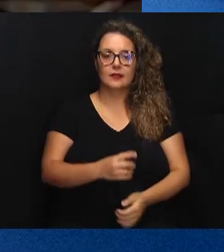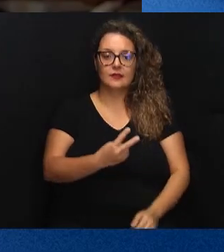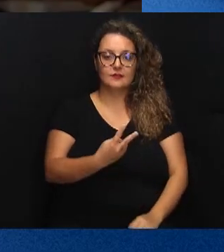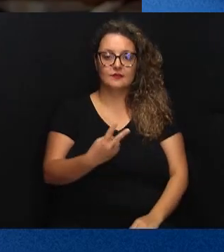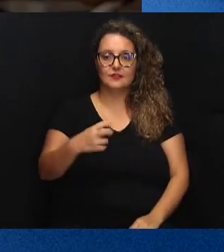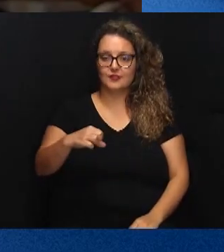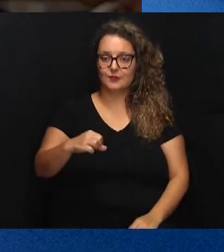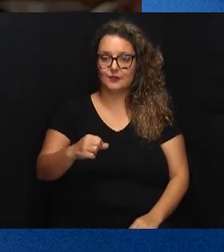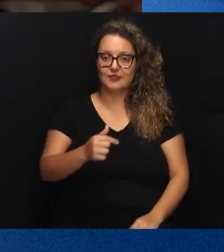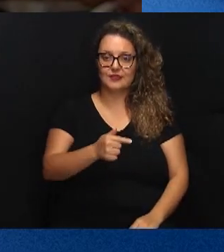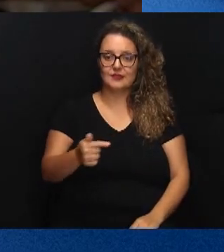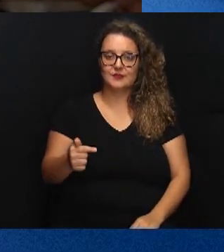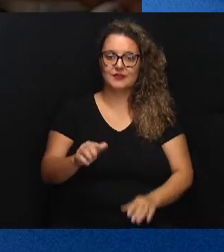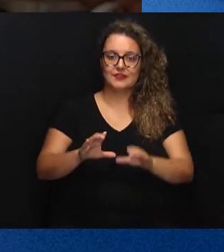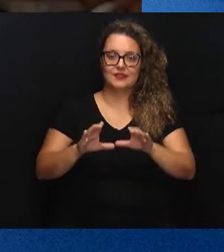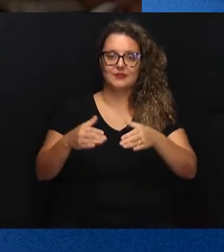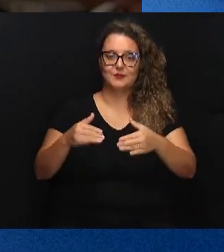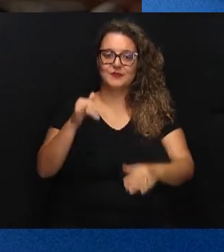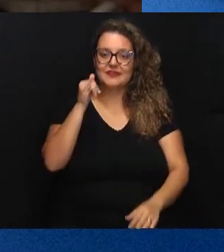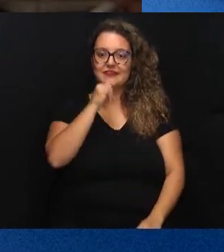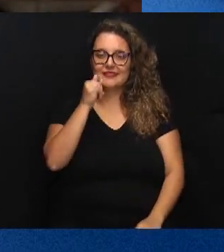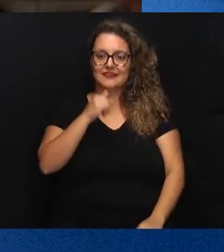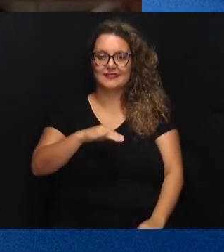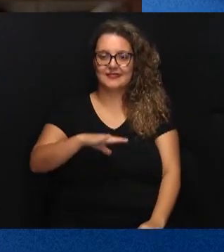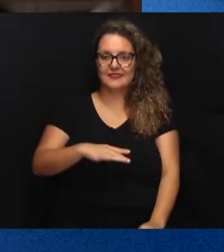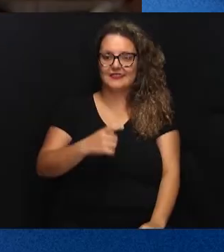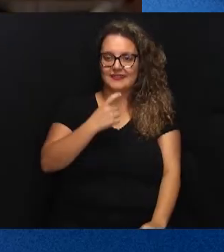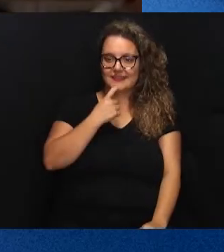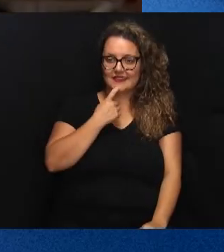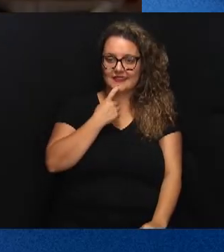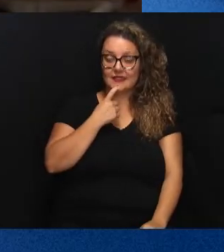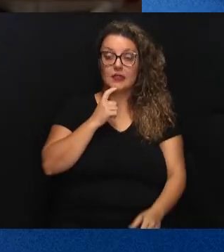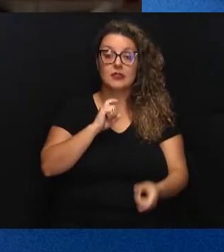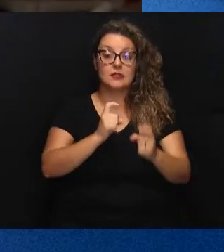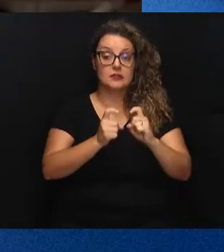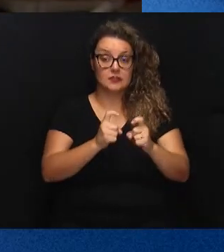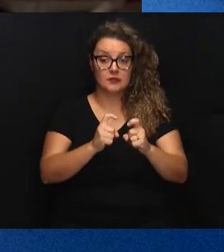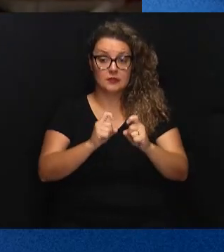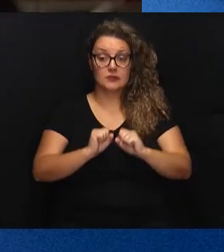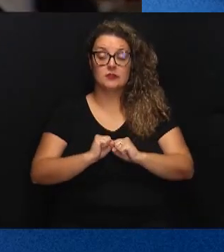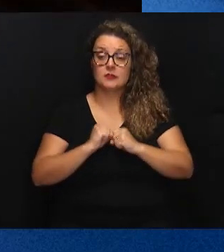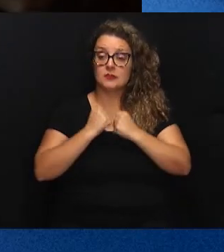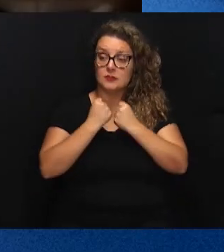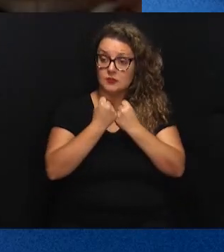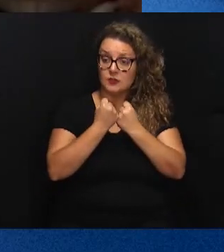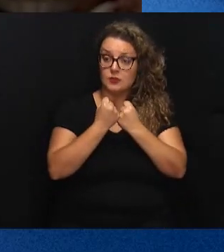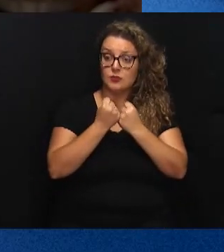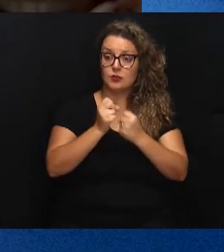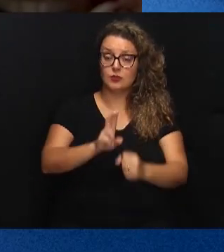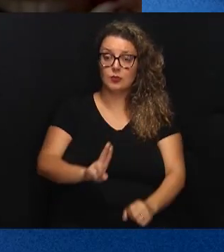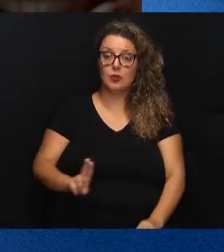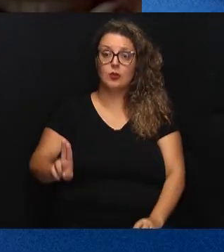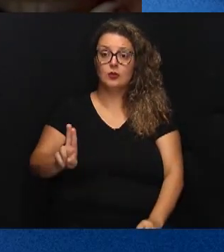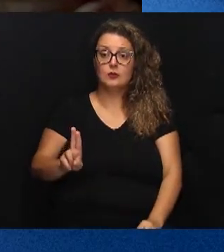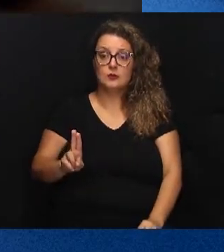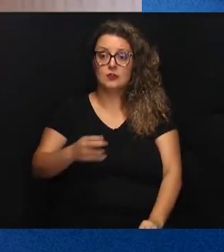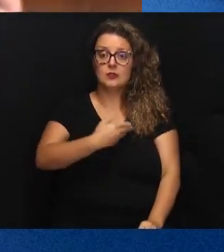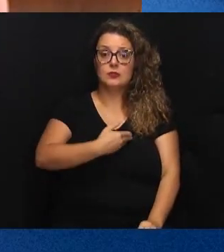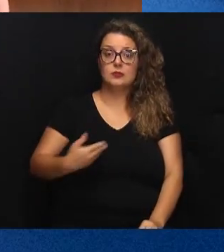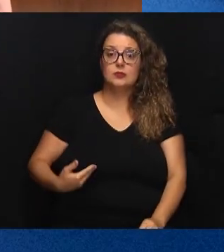A festa Vila La Nostra Gente marca a abertura da 29ª Semana da Comunidade Italiana de